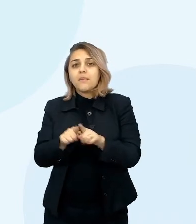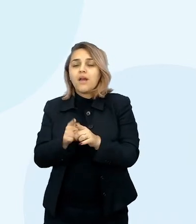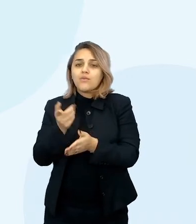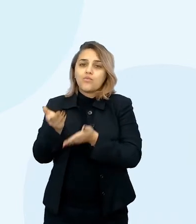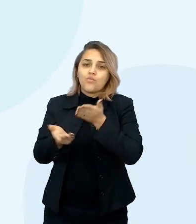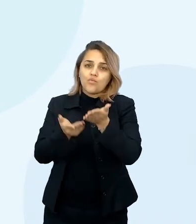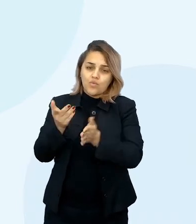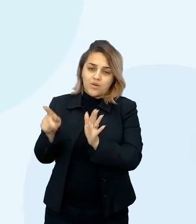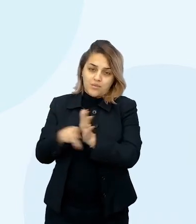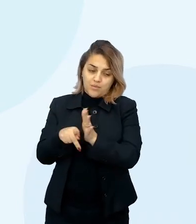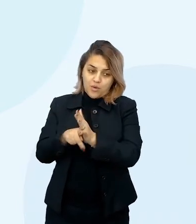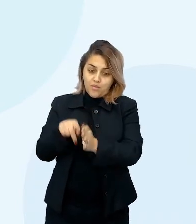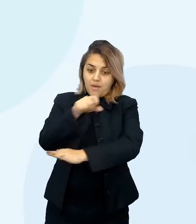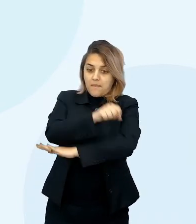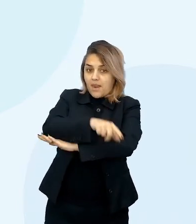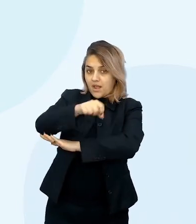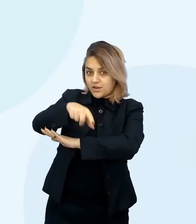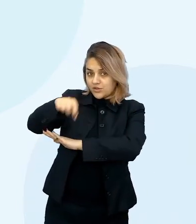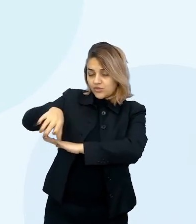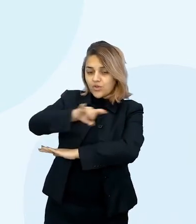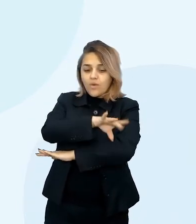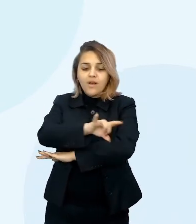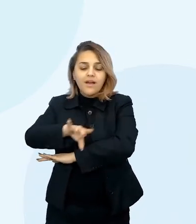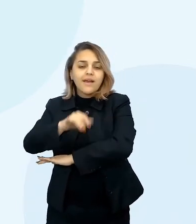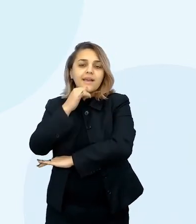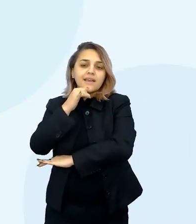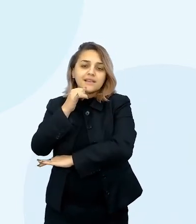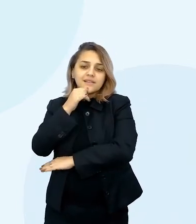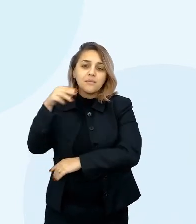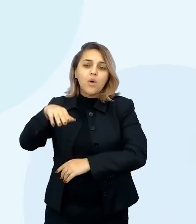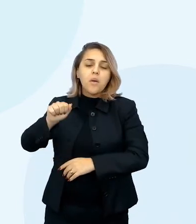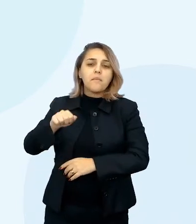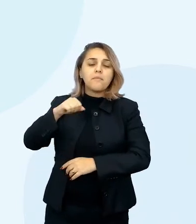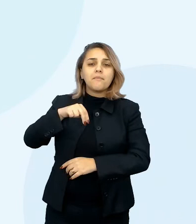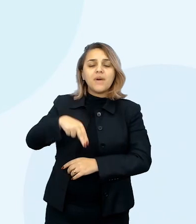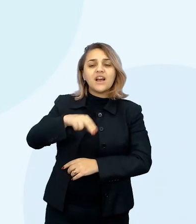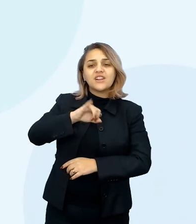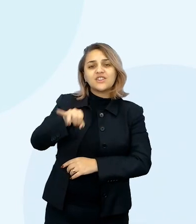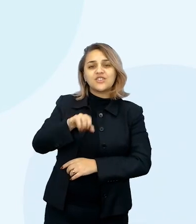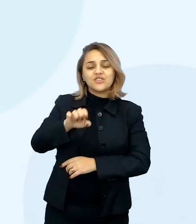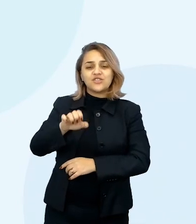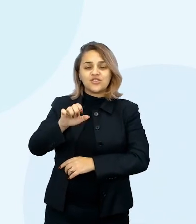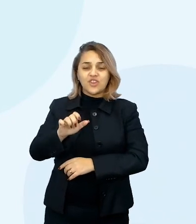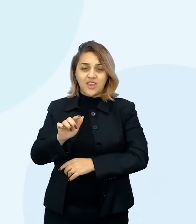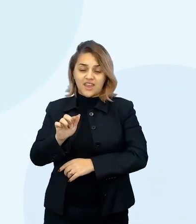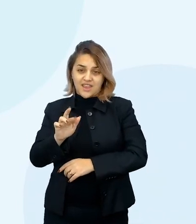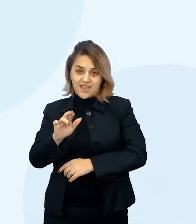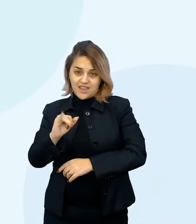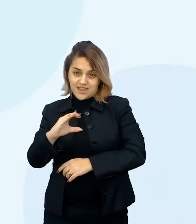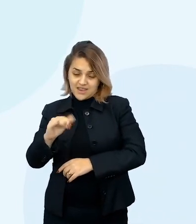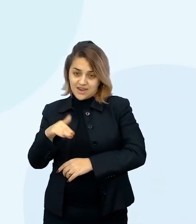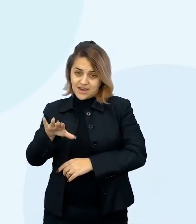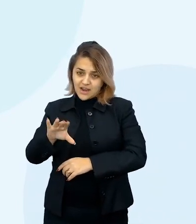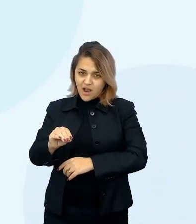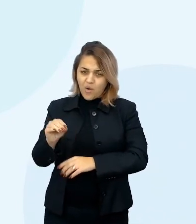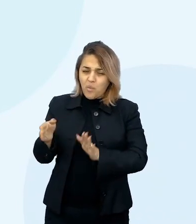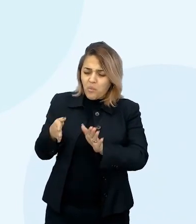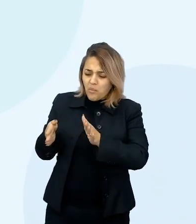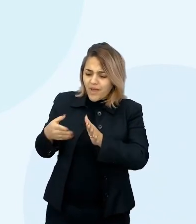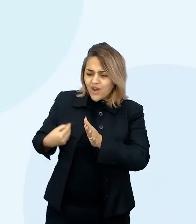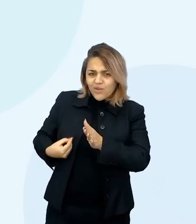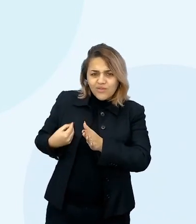uma delas. Por exemplo, né, eu tenho aí um manjericão que ele tem um ciclo de vida aí curto, tá? De